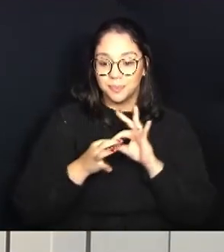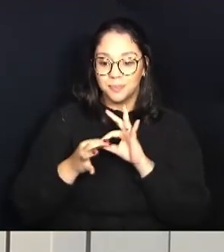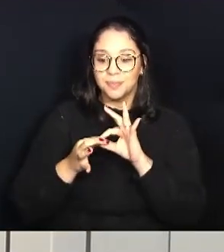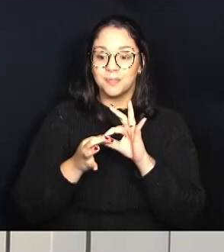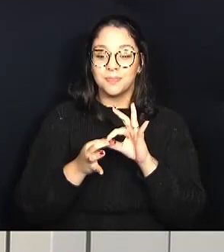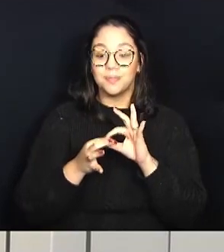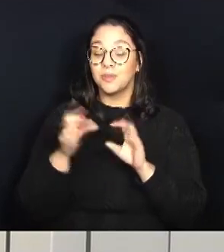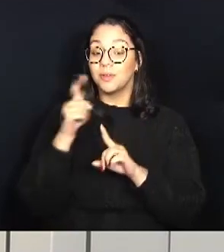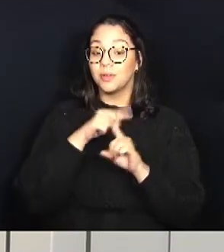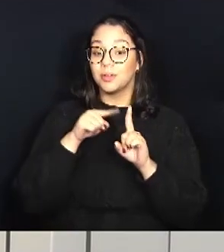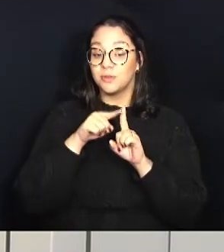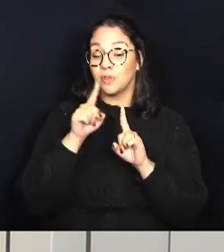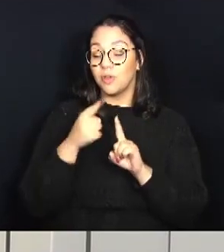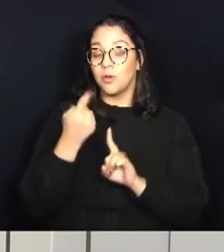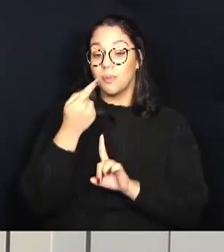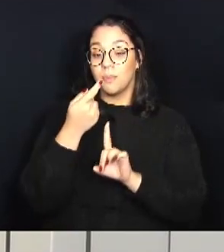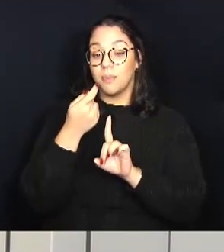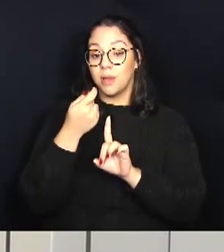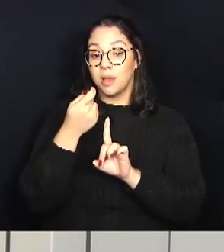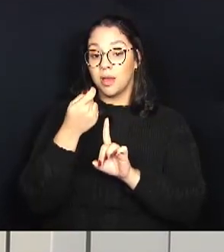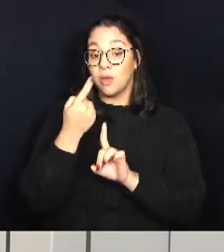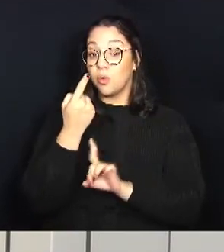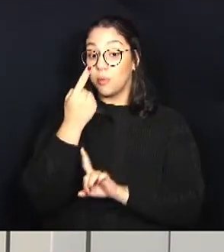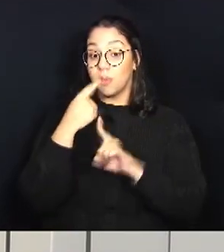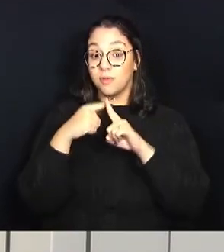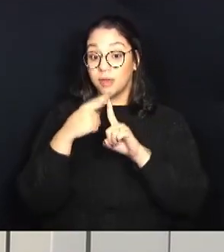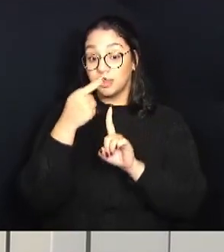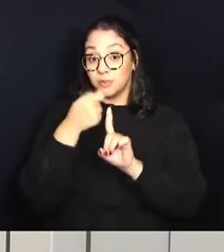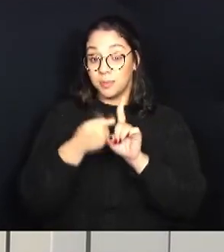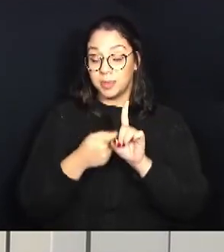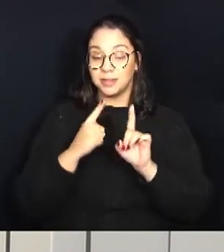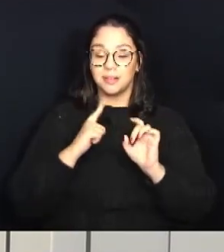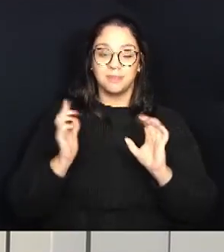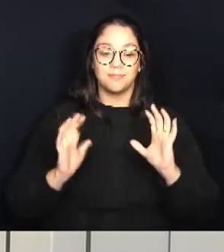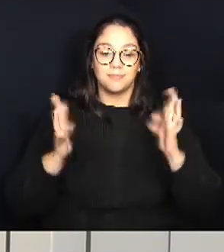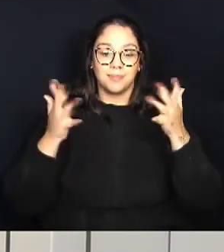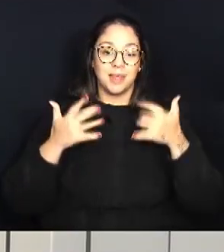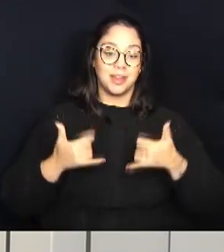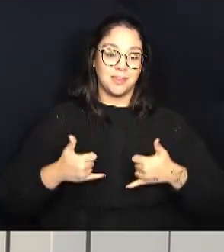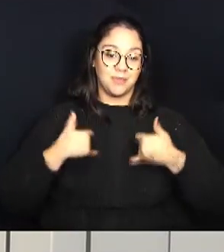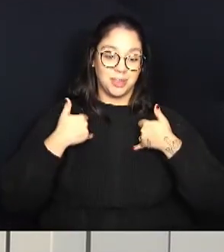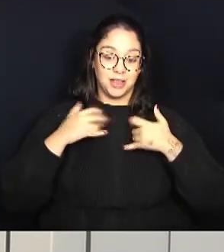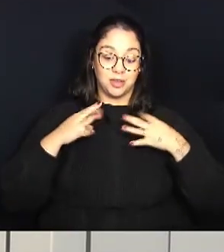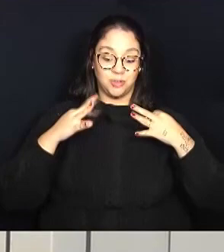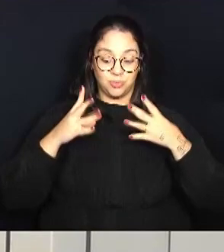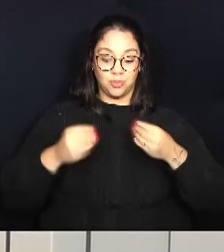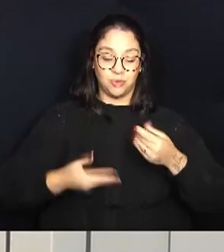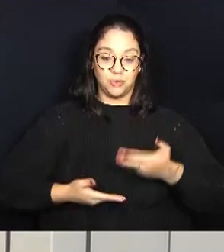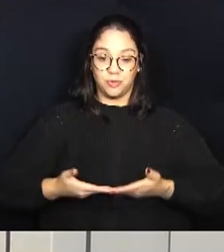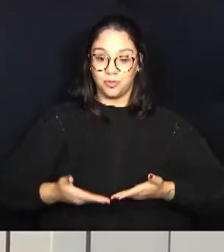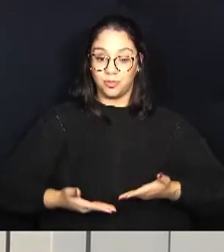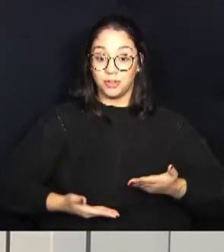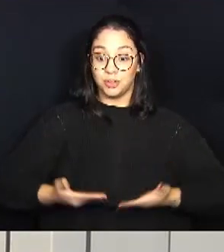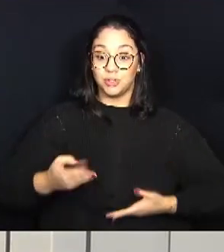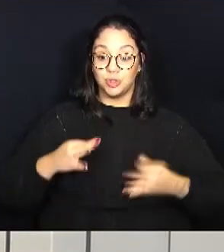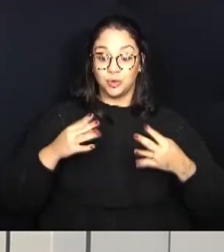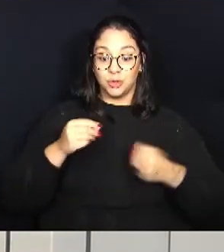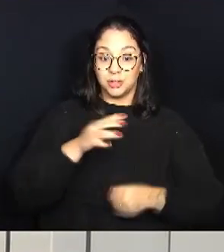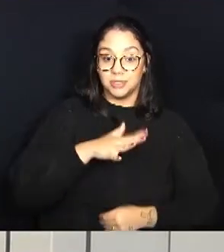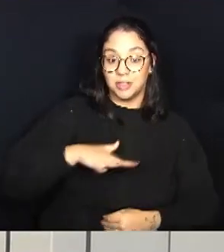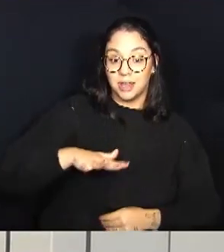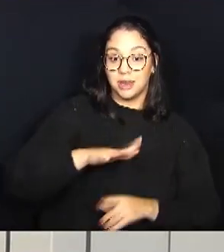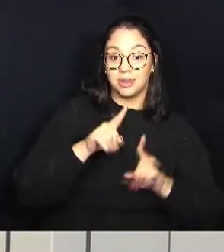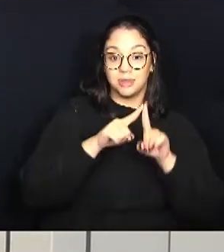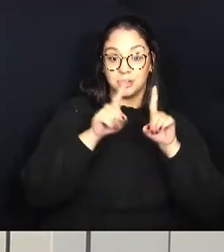uma vez por mês, comemora o aniversário dos servidores de todas as áreas do Legislativo, de